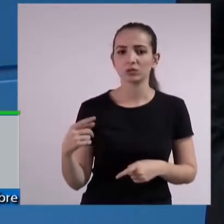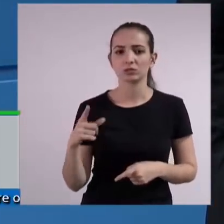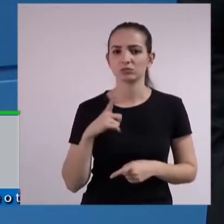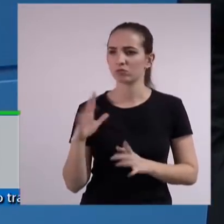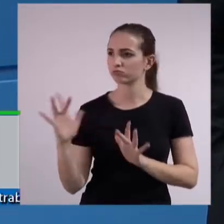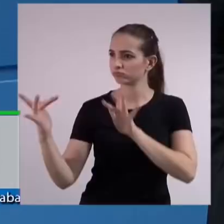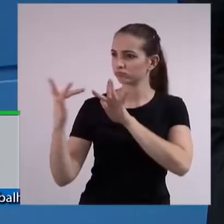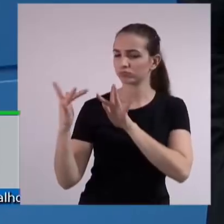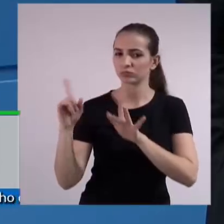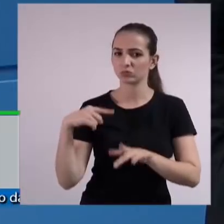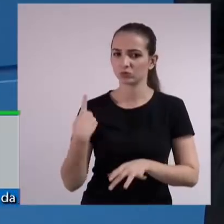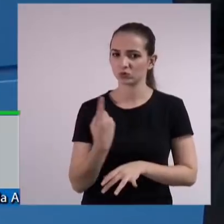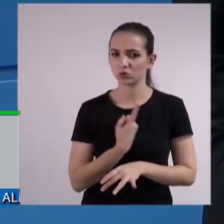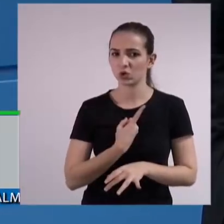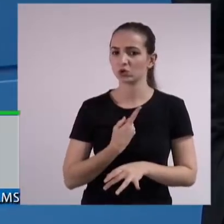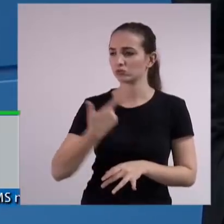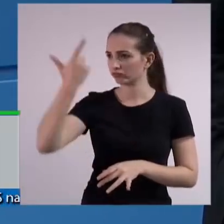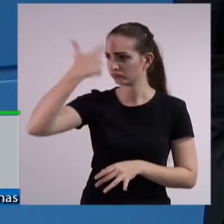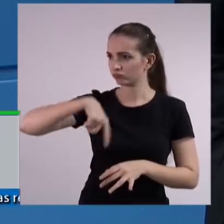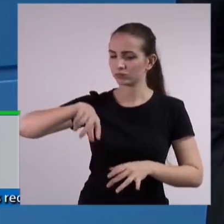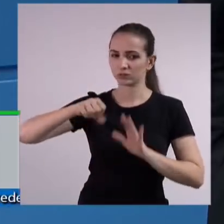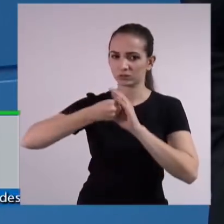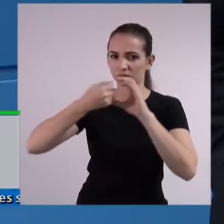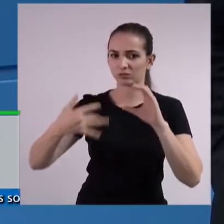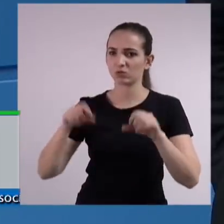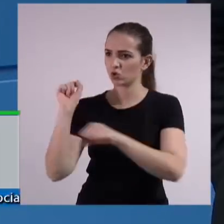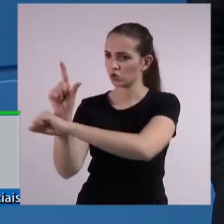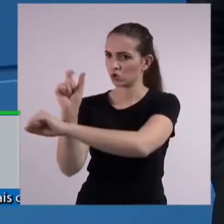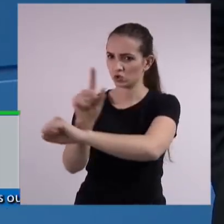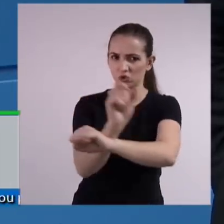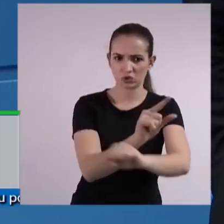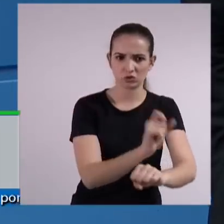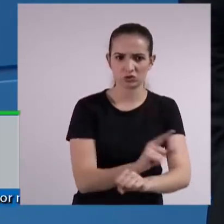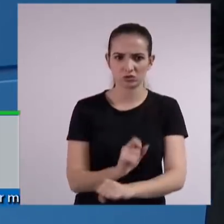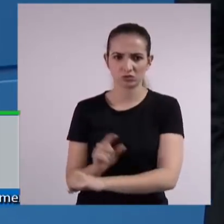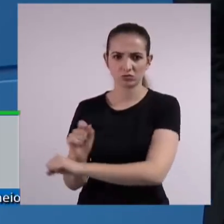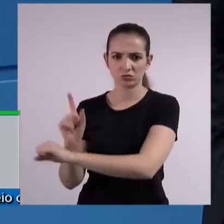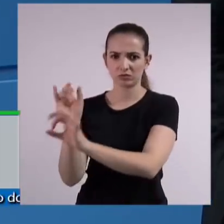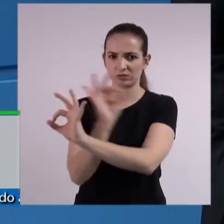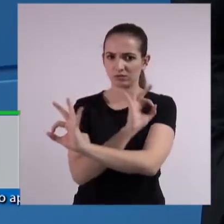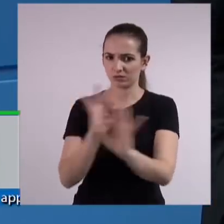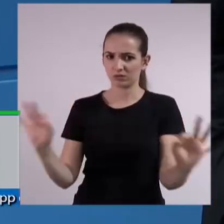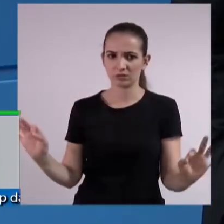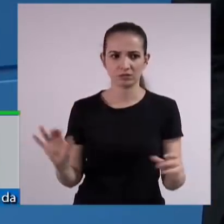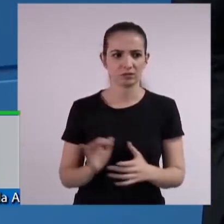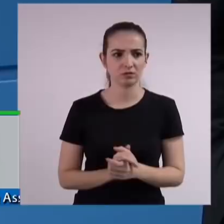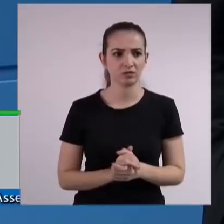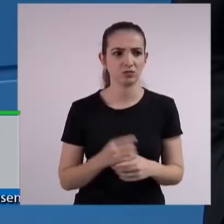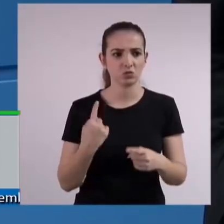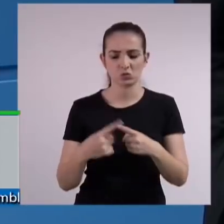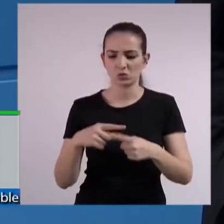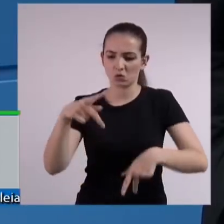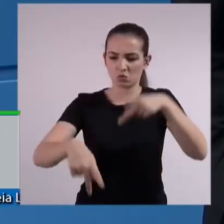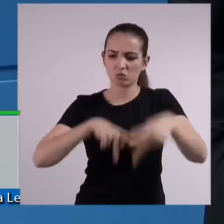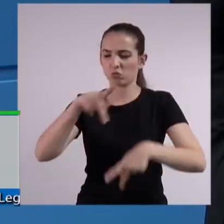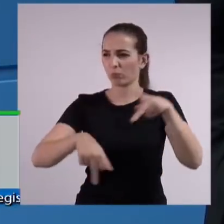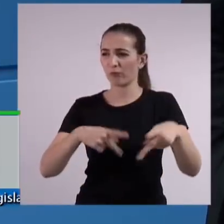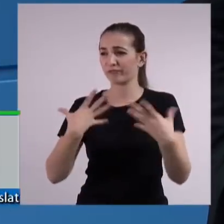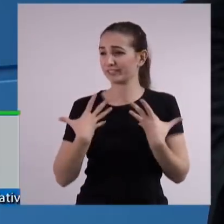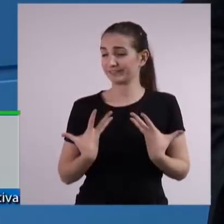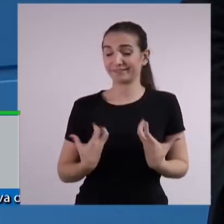em comum, faz parte da nossa natureza, de não agredir ninguém, de não falar mal de ninguém, porque isso a população já